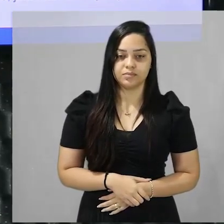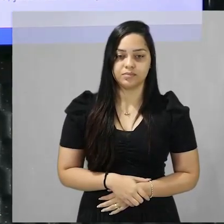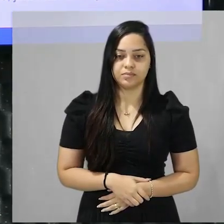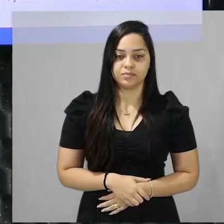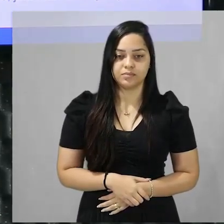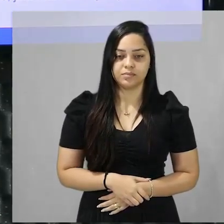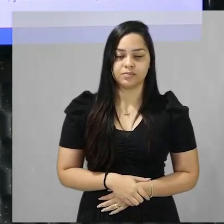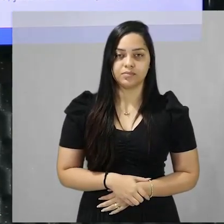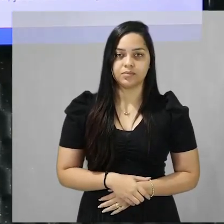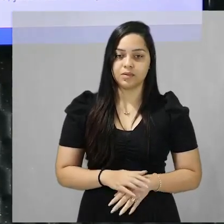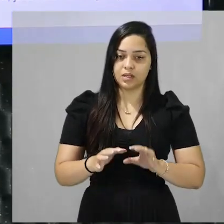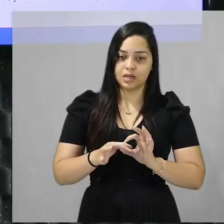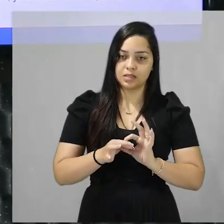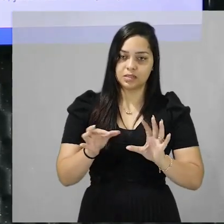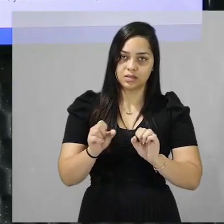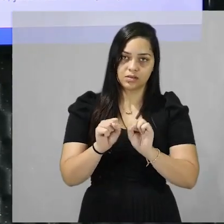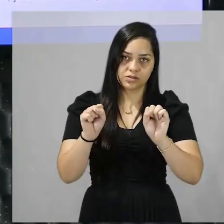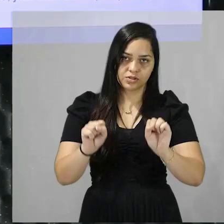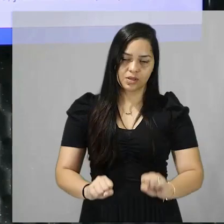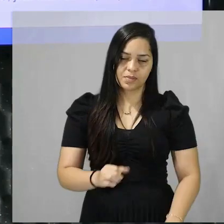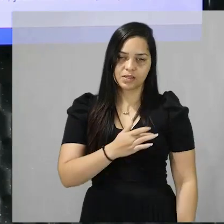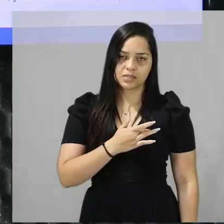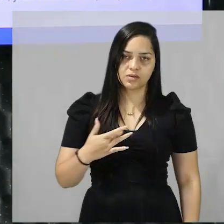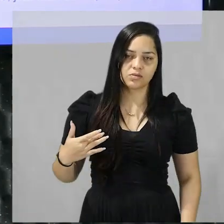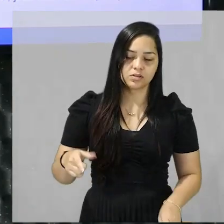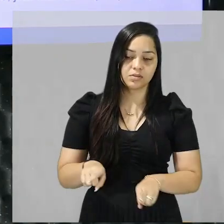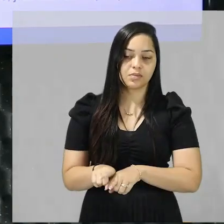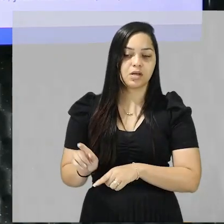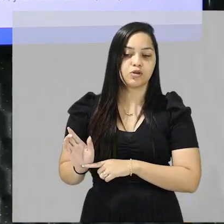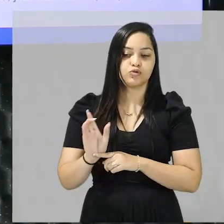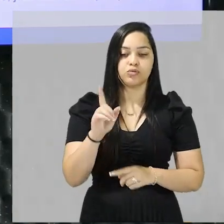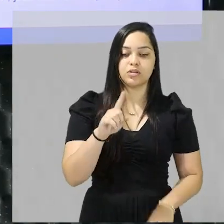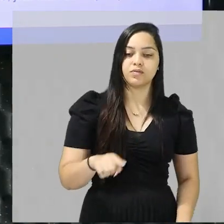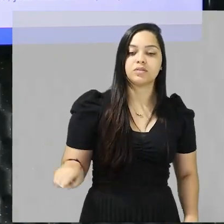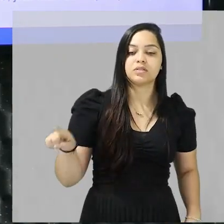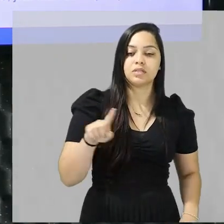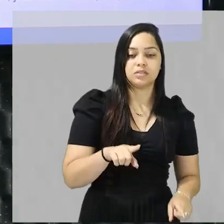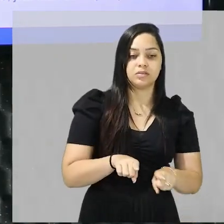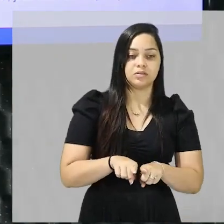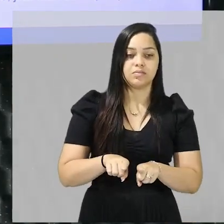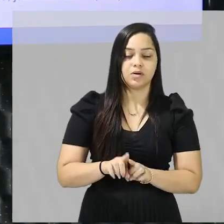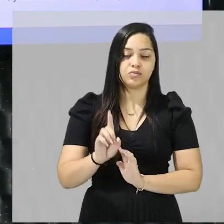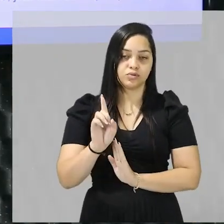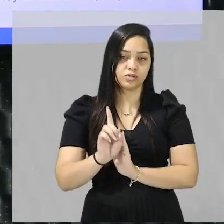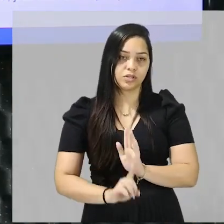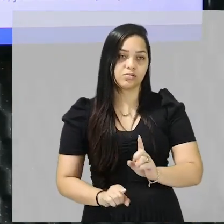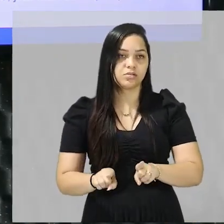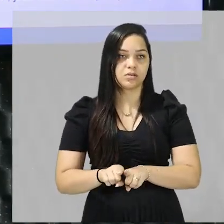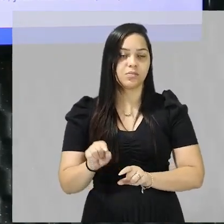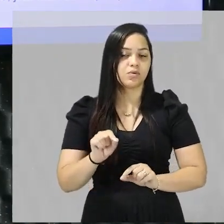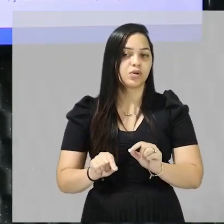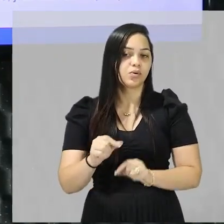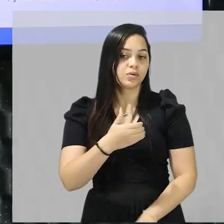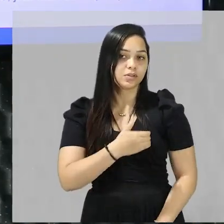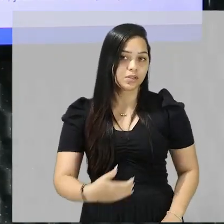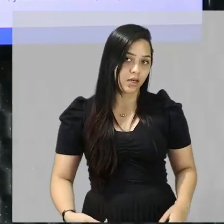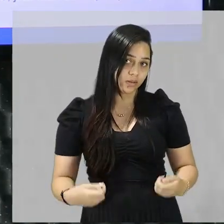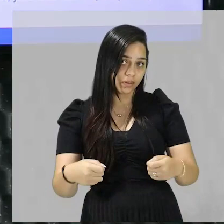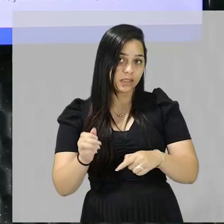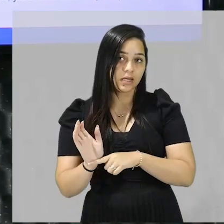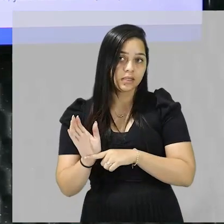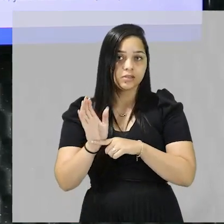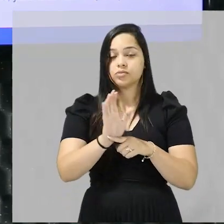Sistema Único de Saúde ajuda a você exercer seus direitos, daquilo que o Estado deve prover